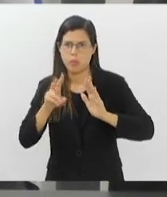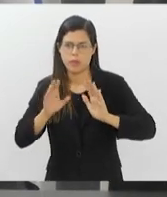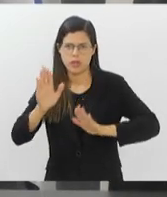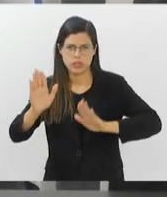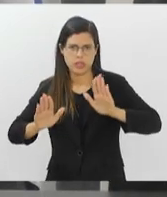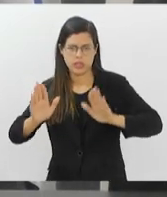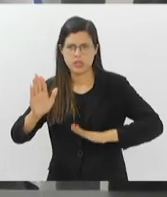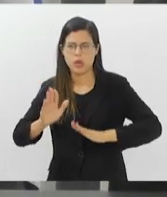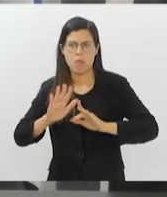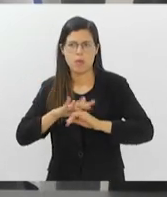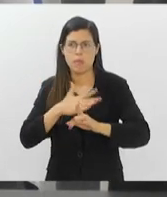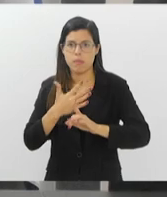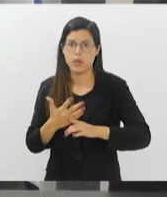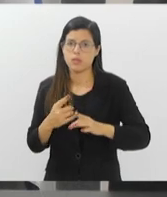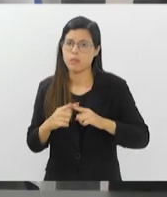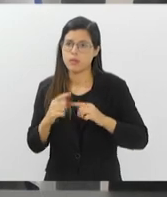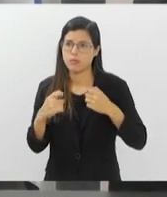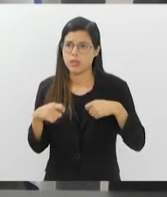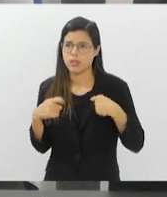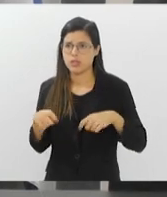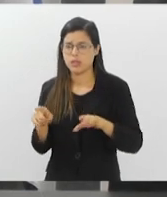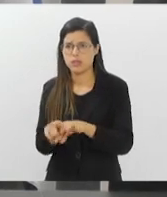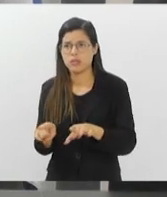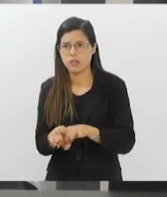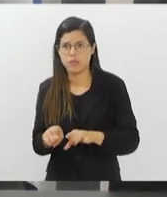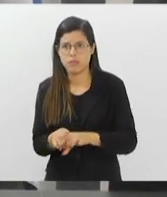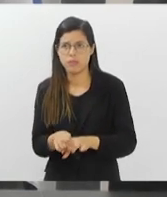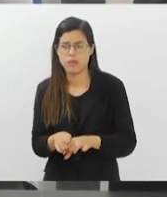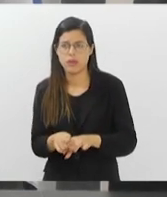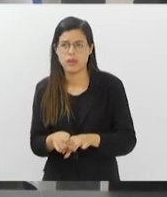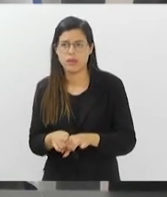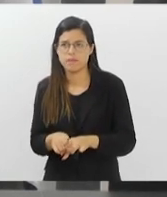dose de bom senso que, se possível, já ter sido